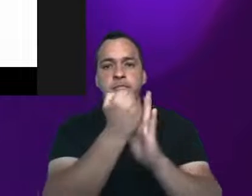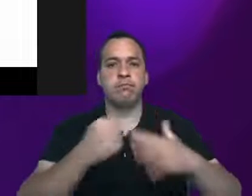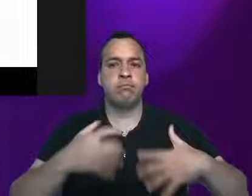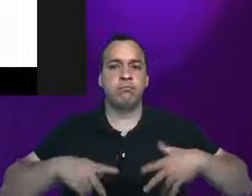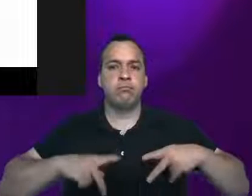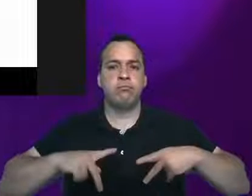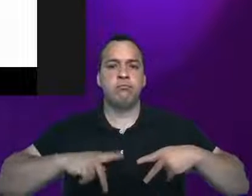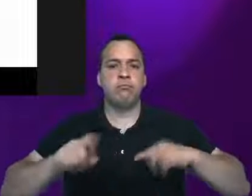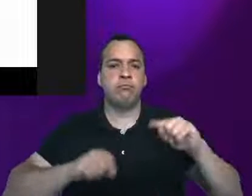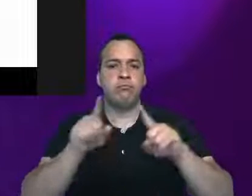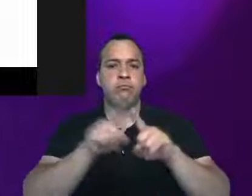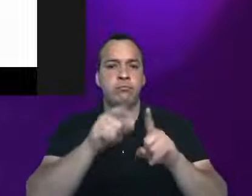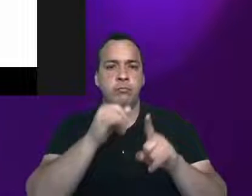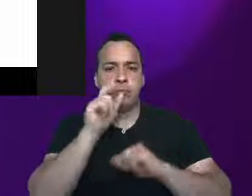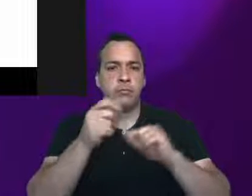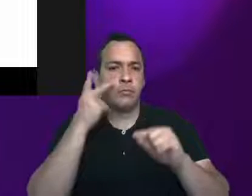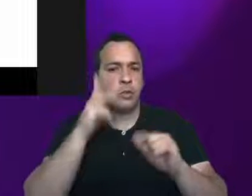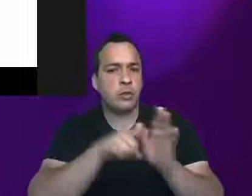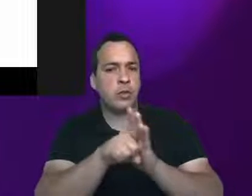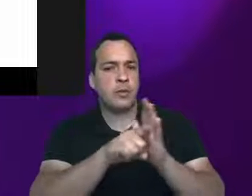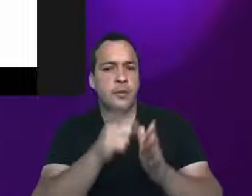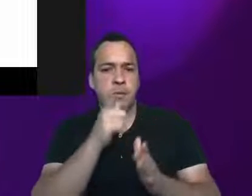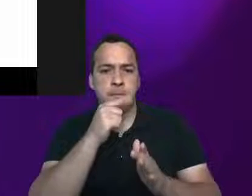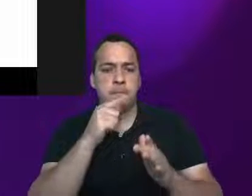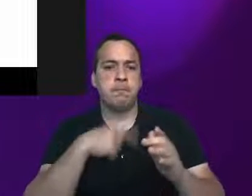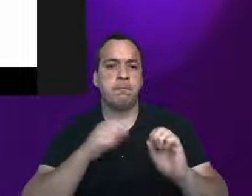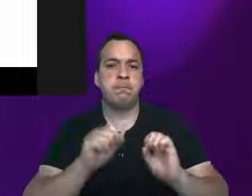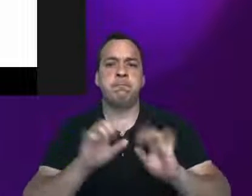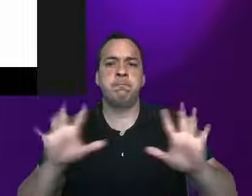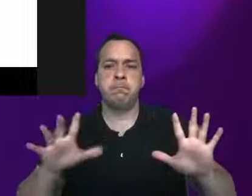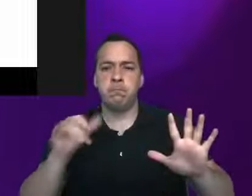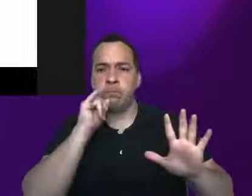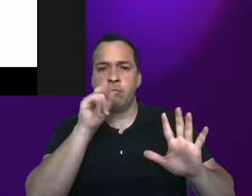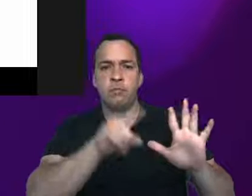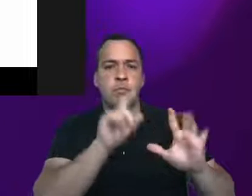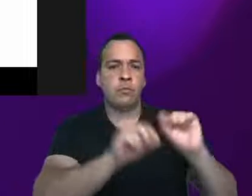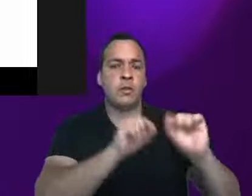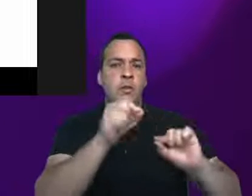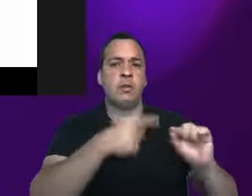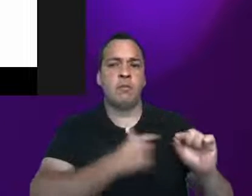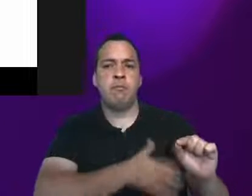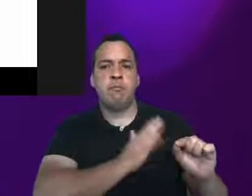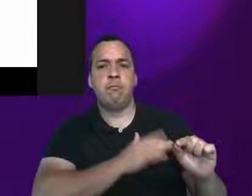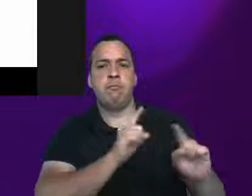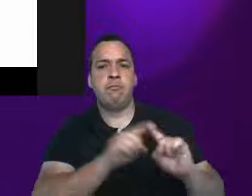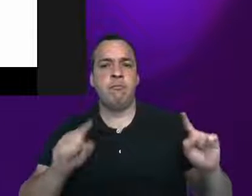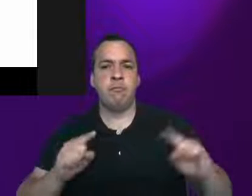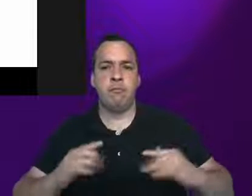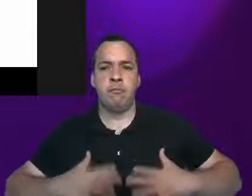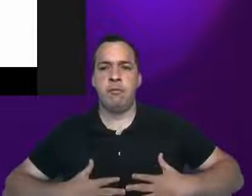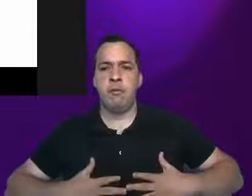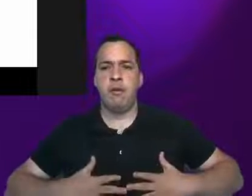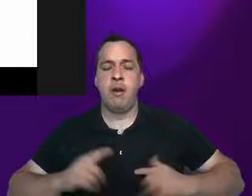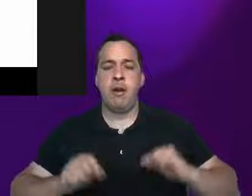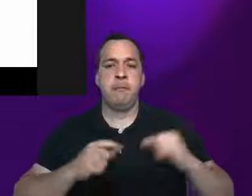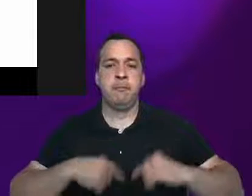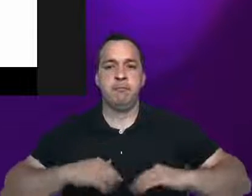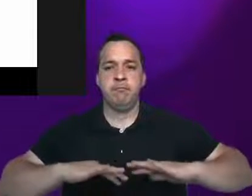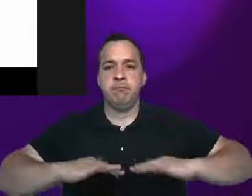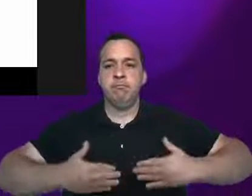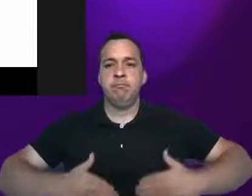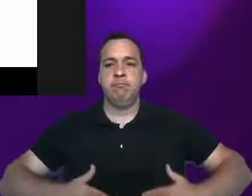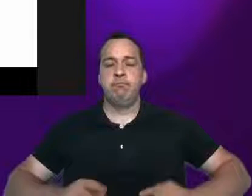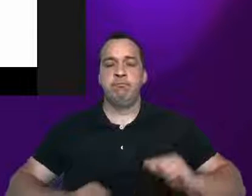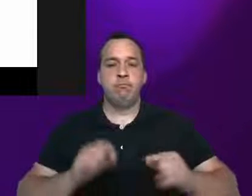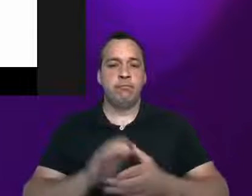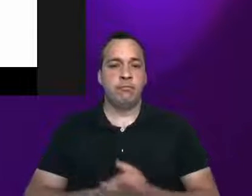água extravascular, nós usamos tanto o probe setorial, que é o cardíaco, quanto o abdominal, que são probes